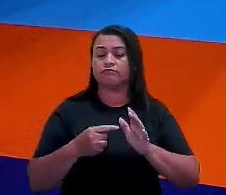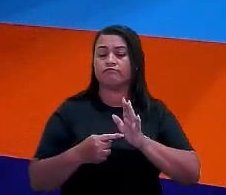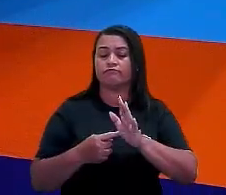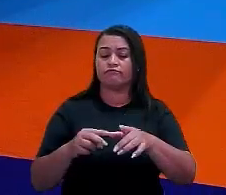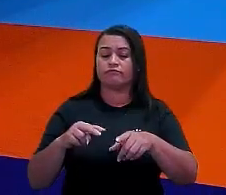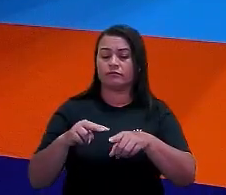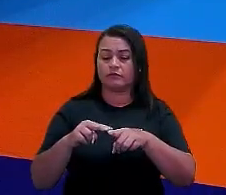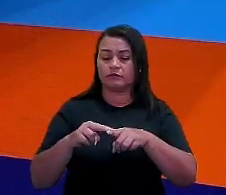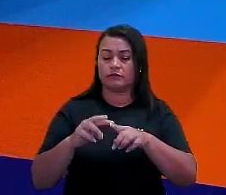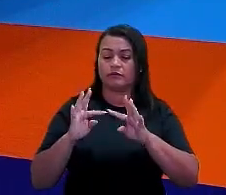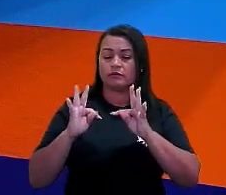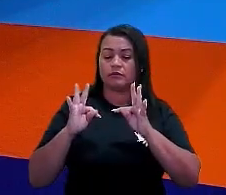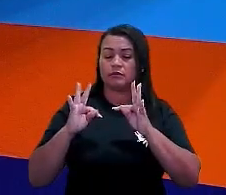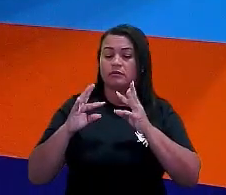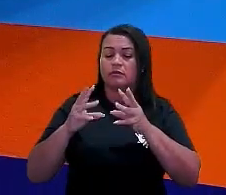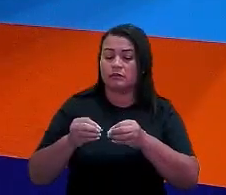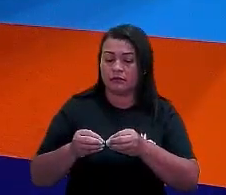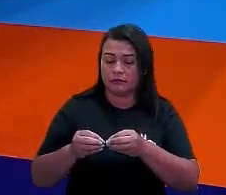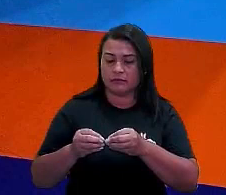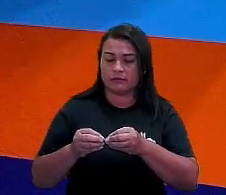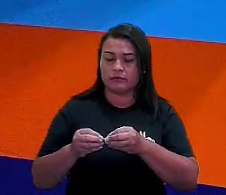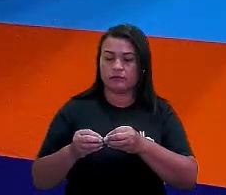pizza toda?